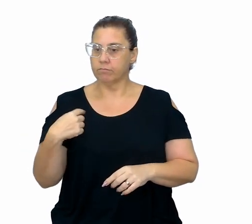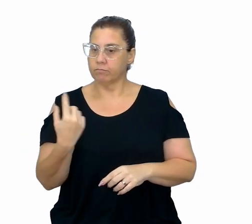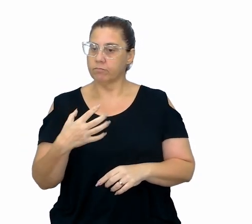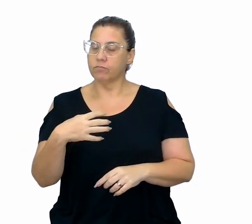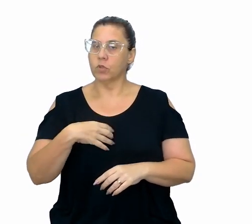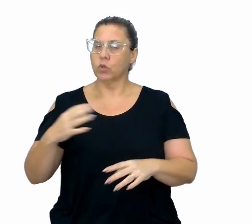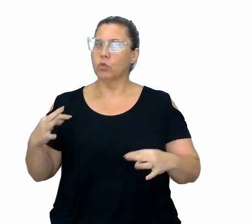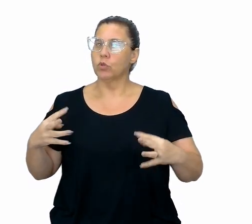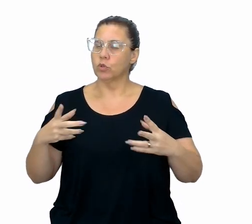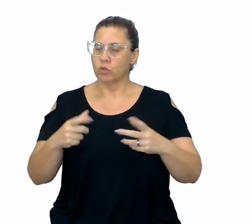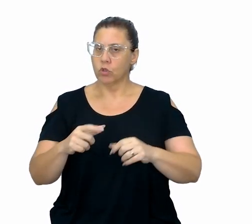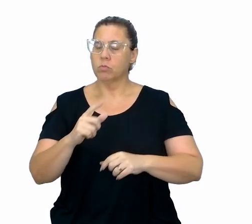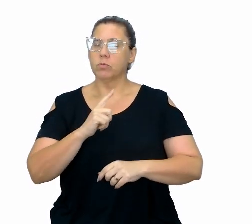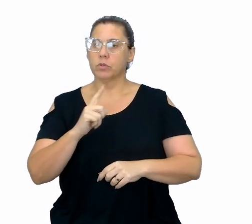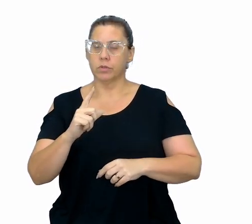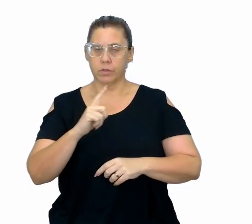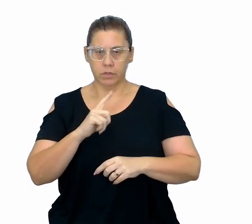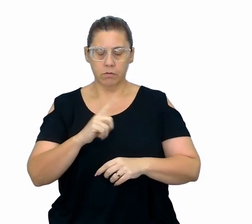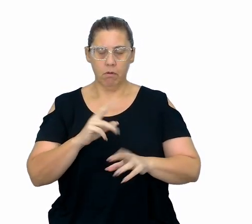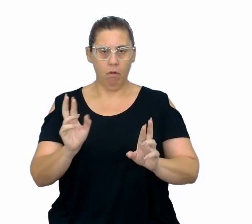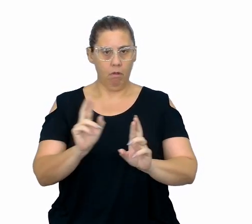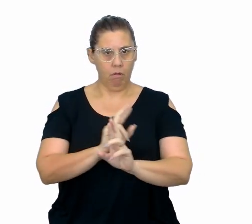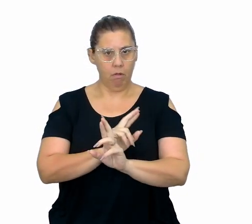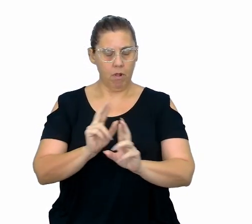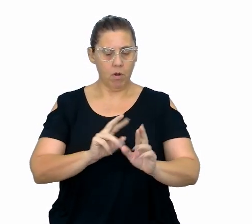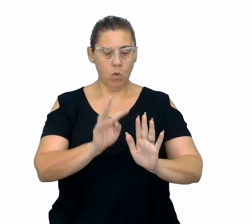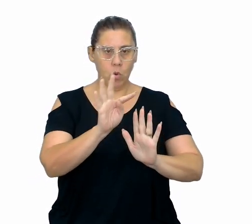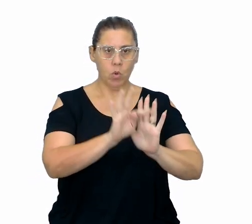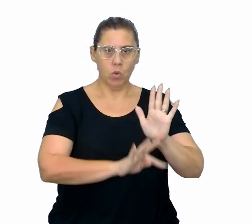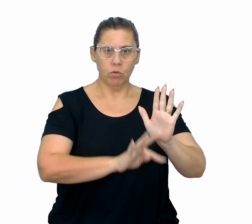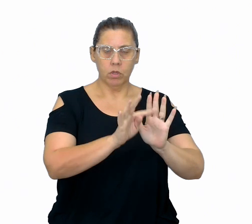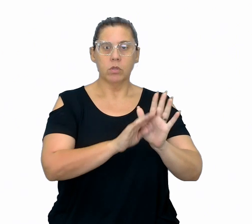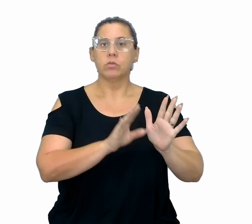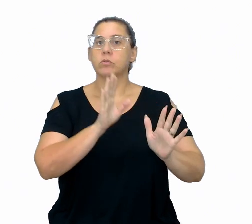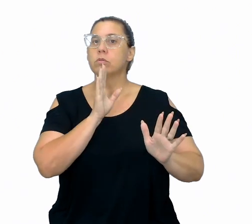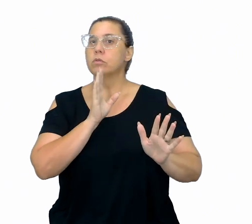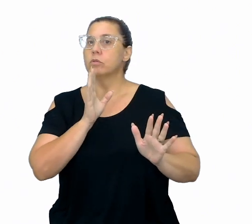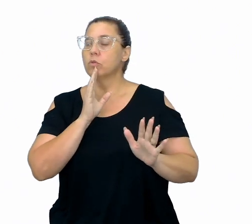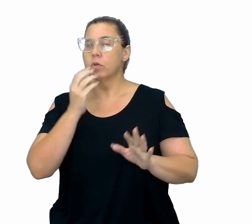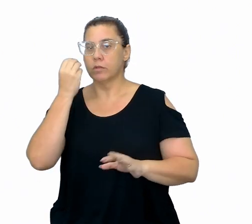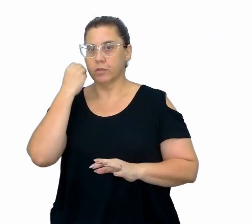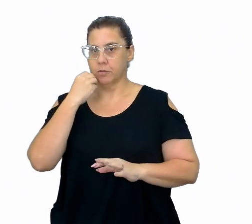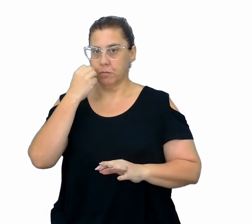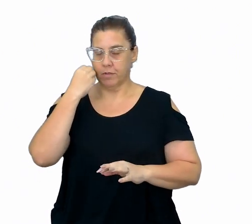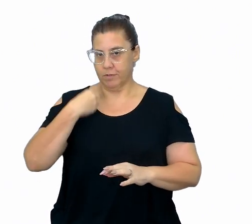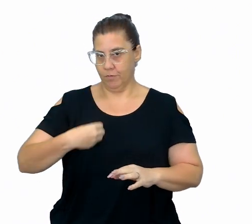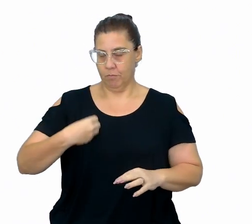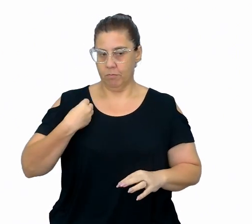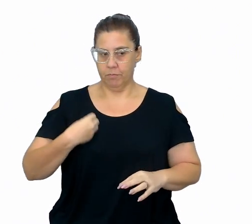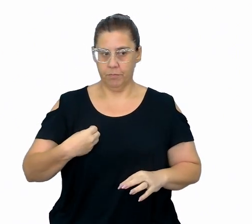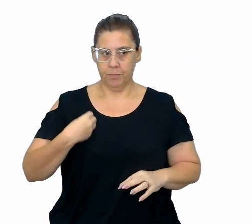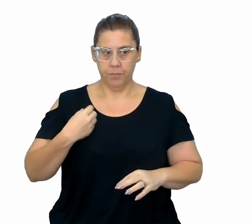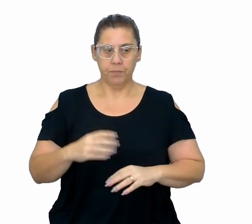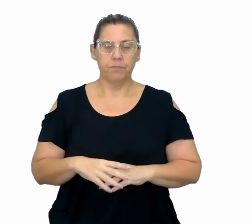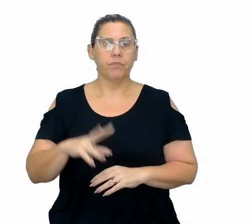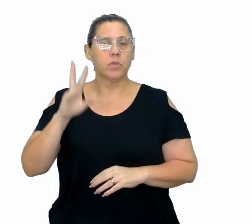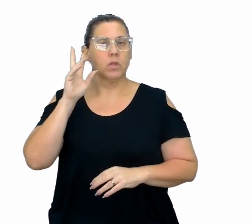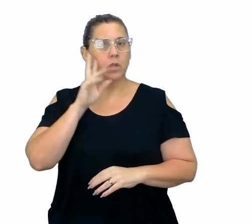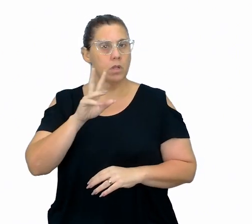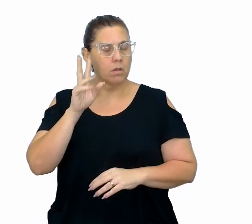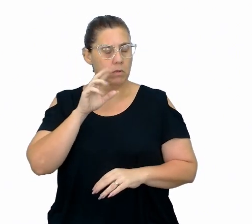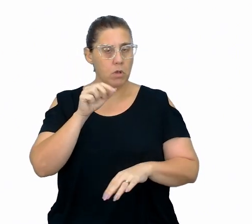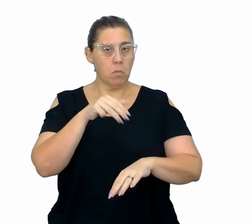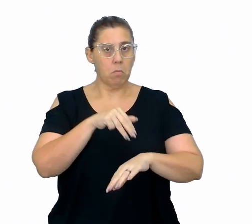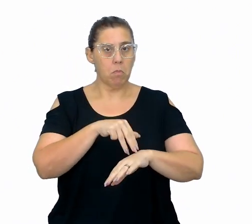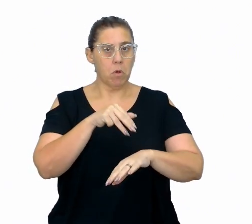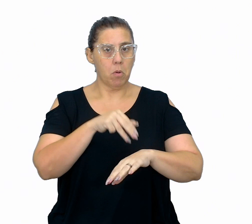que todos possam estabelecer relações entre os textos que conhecem e suas experiências de vida. E lembre-se de que o